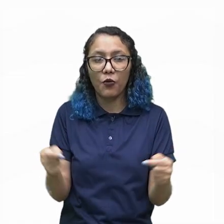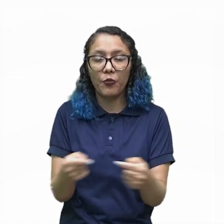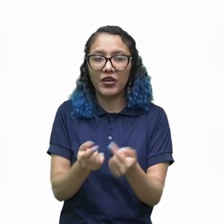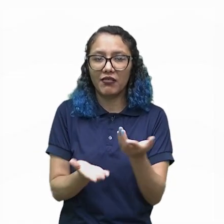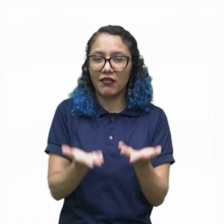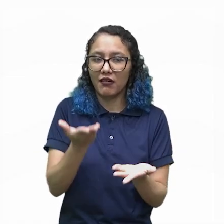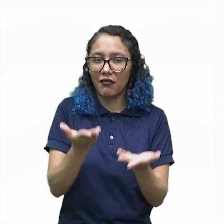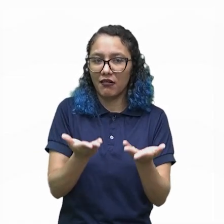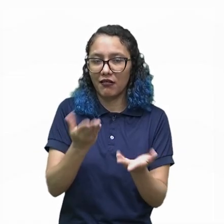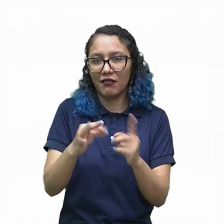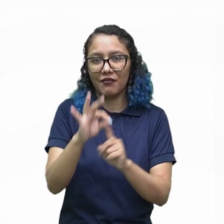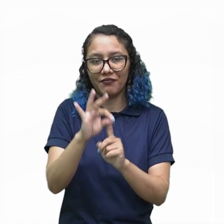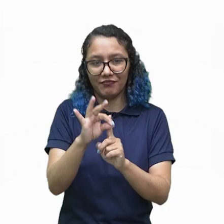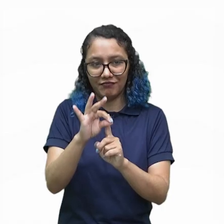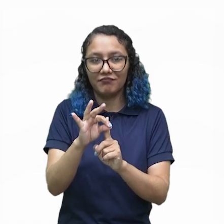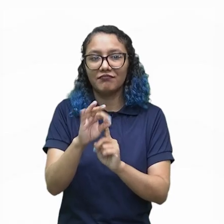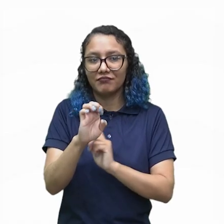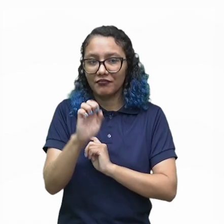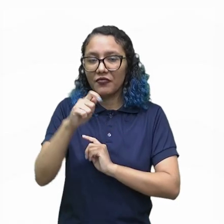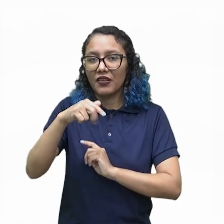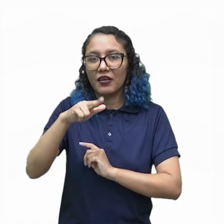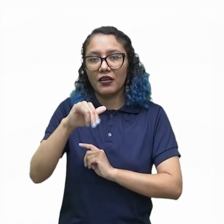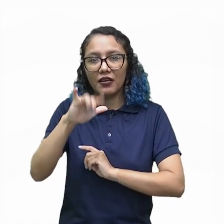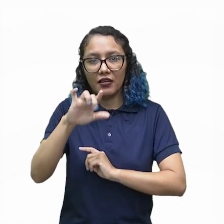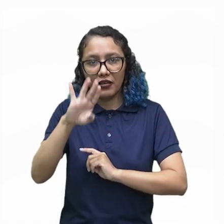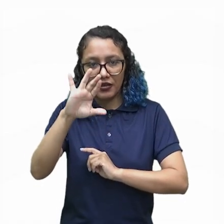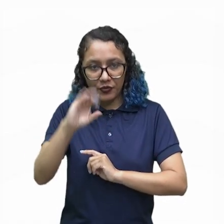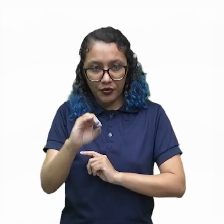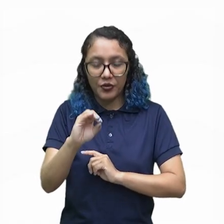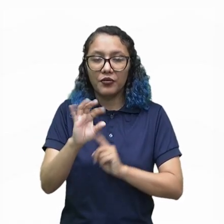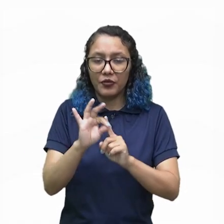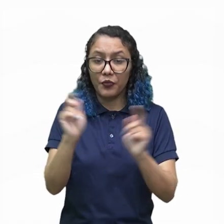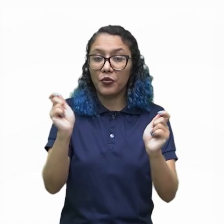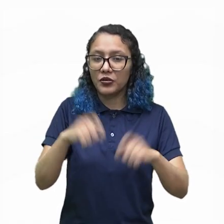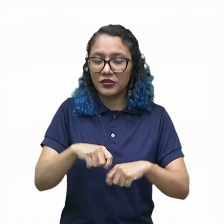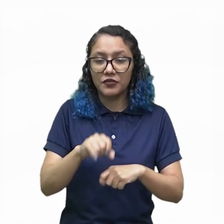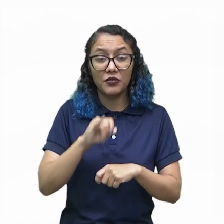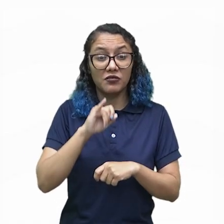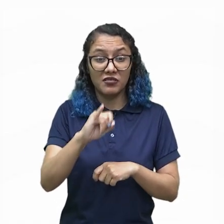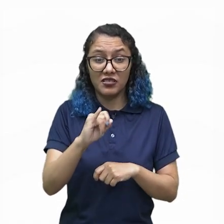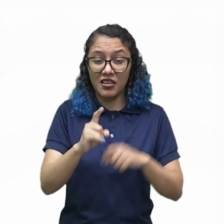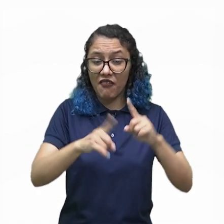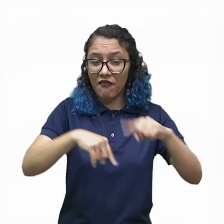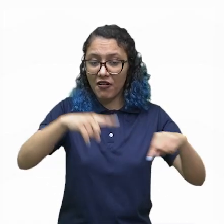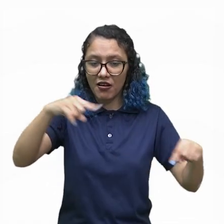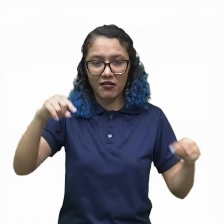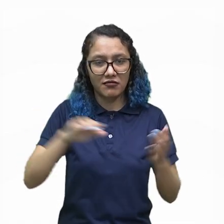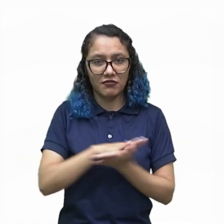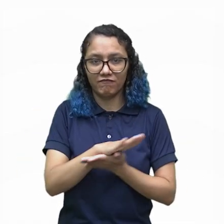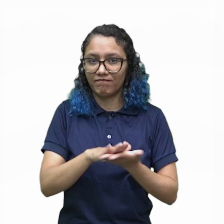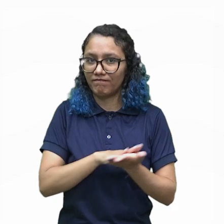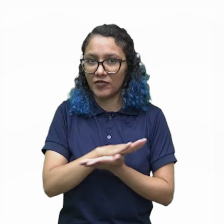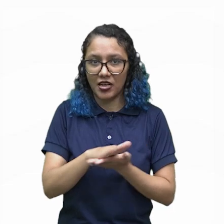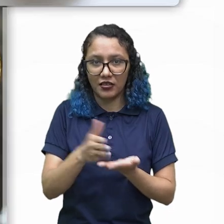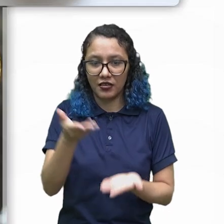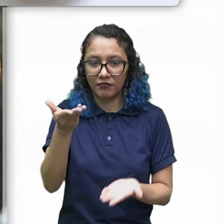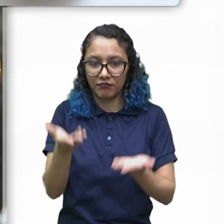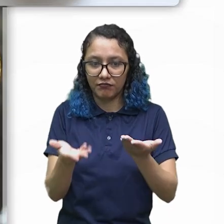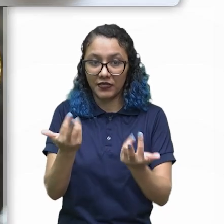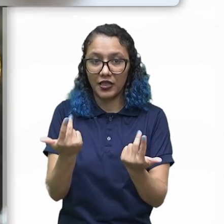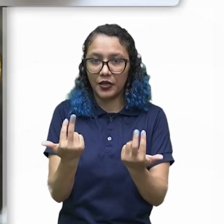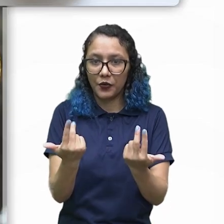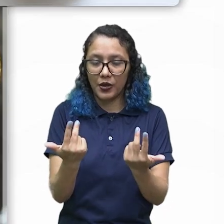equilíbrio térmico, né? E isso é alcançado quando não há mais variação de temperatura entre eles. Alguns exemplos